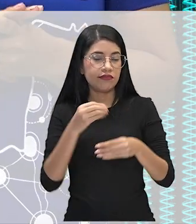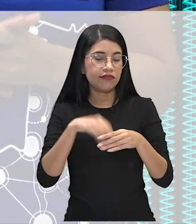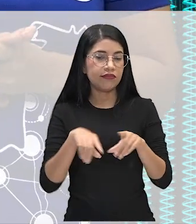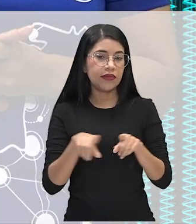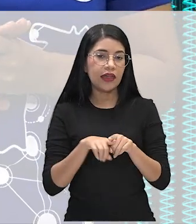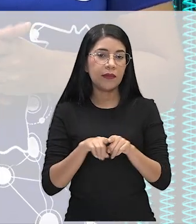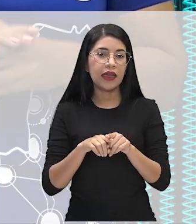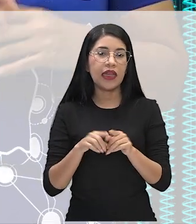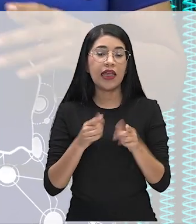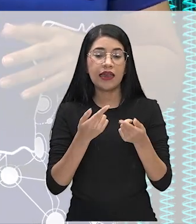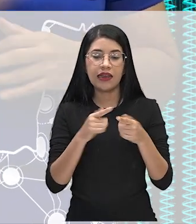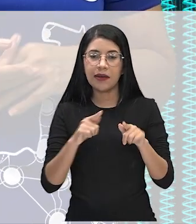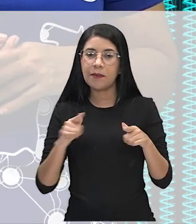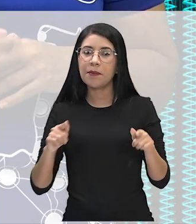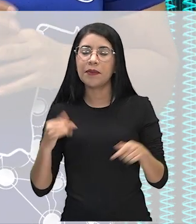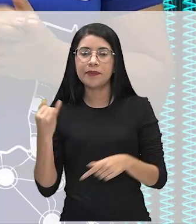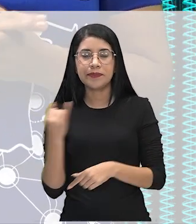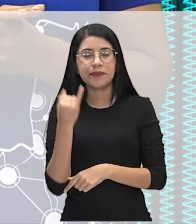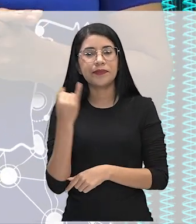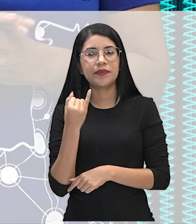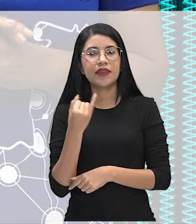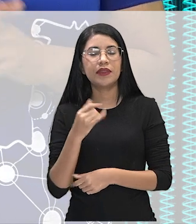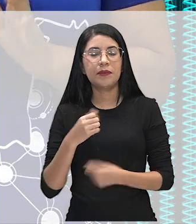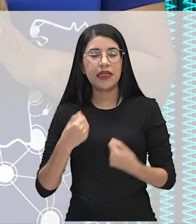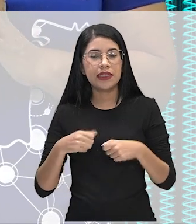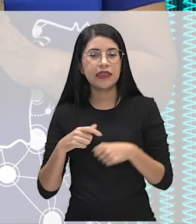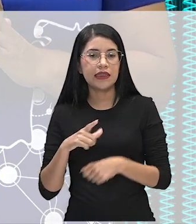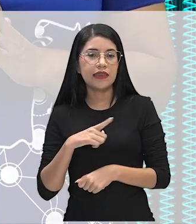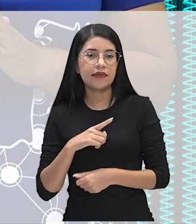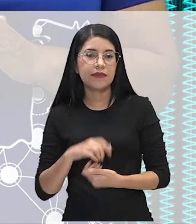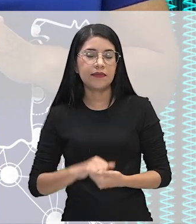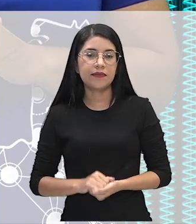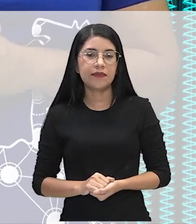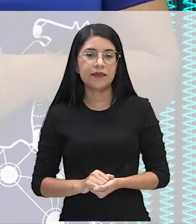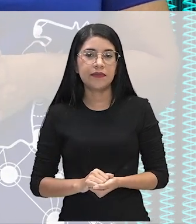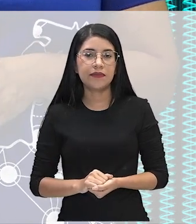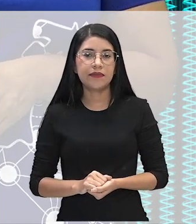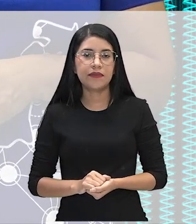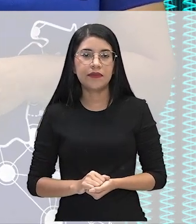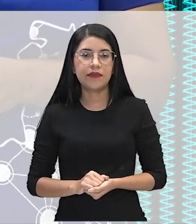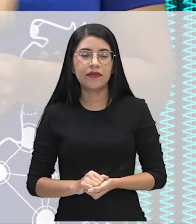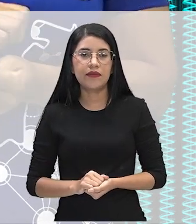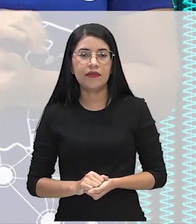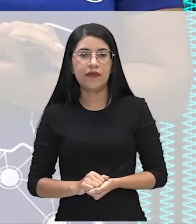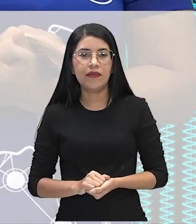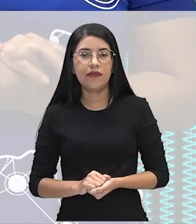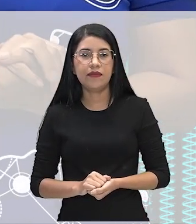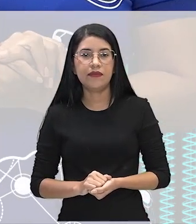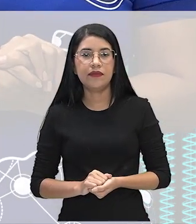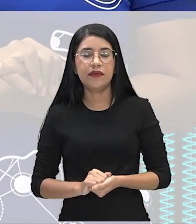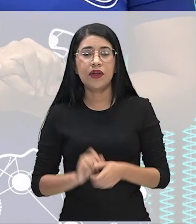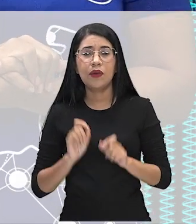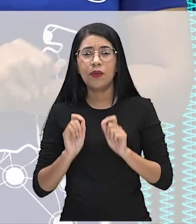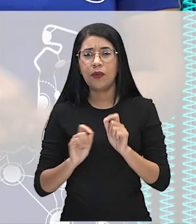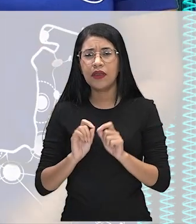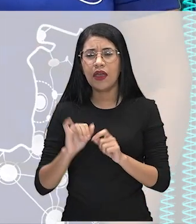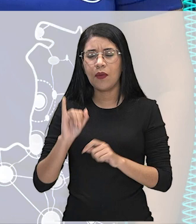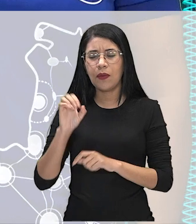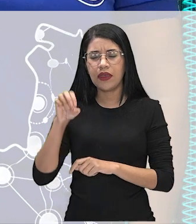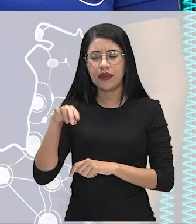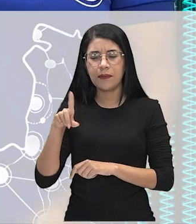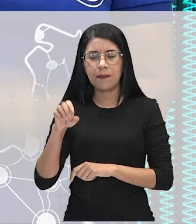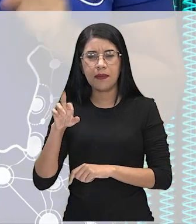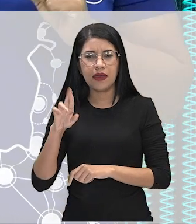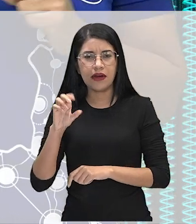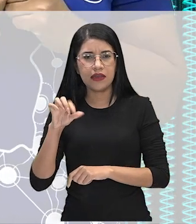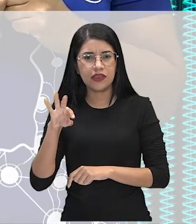questão gramatical, né? Os tempos verbais, e a gente precisa aprender. Vamos ver um pouquinho sobre os imperativos agora. O que seriam os imperativos, né?